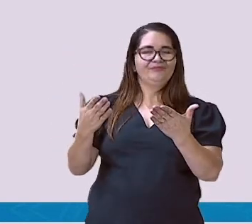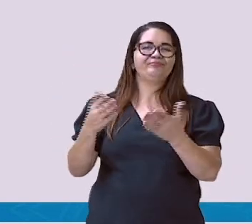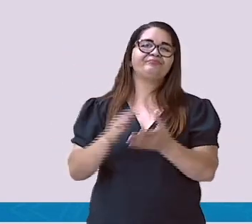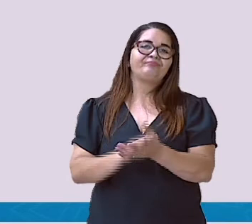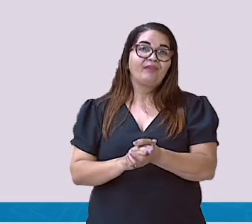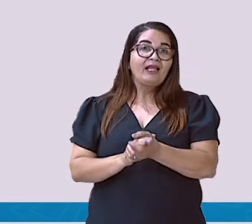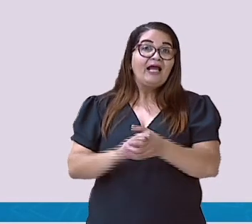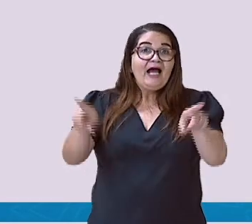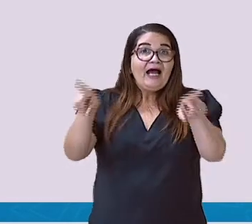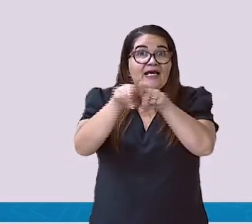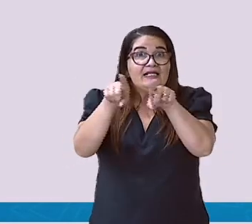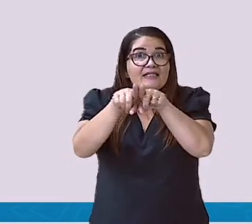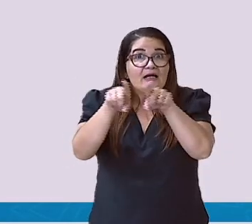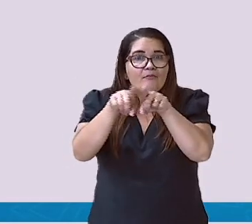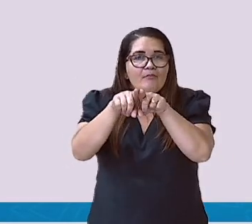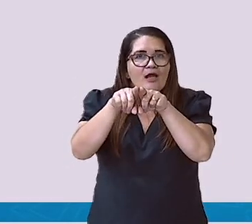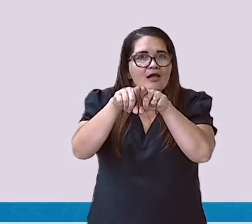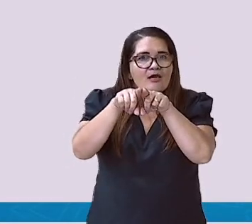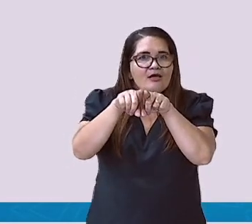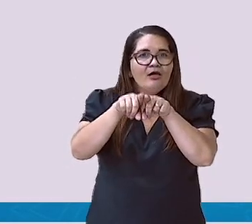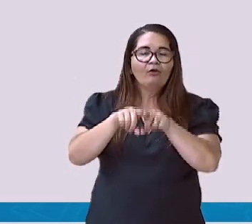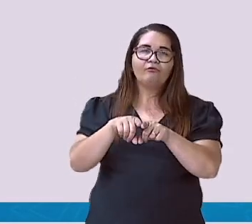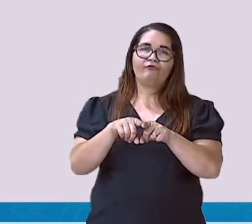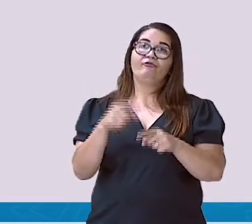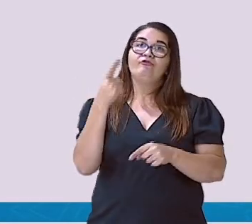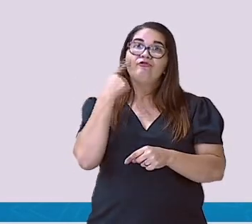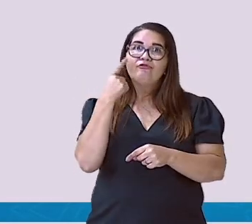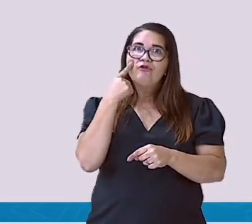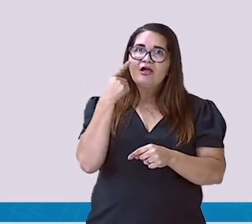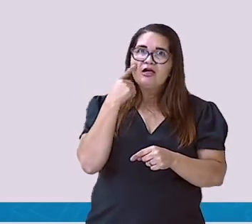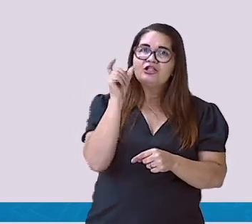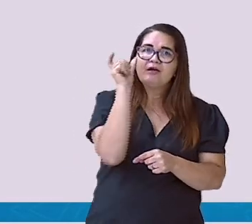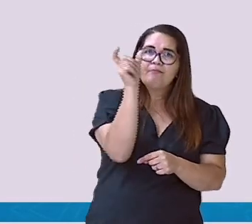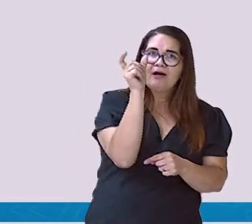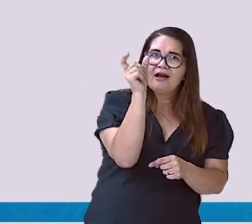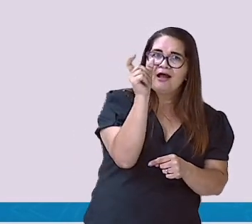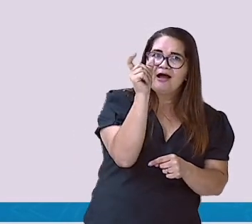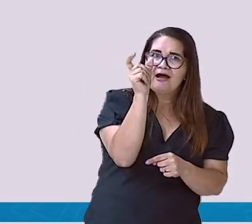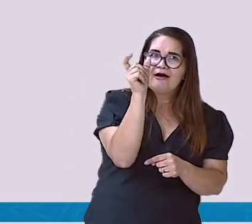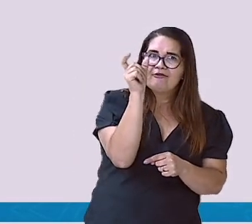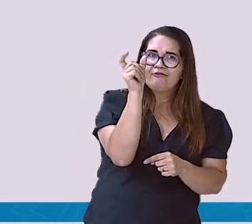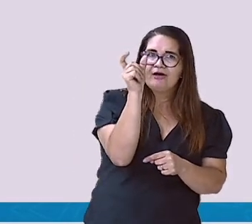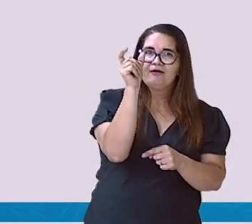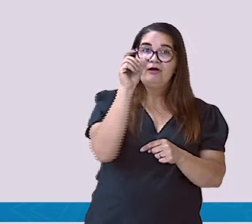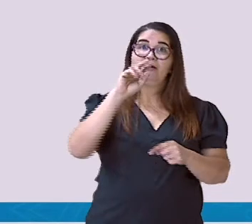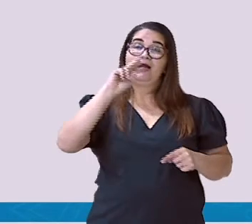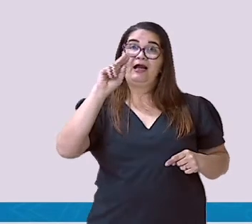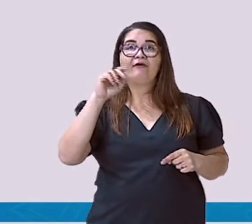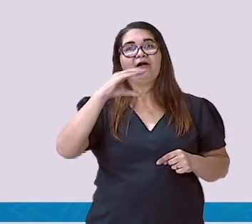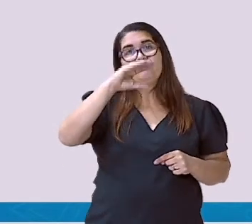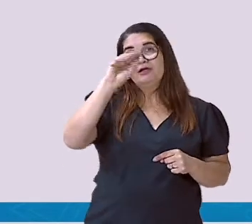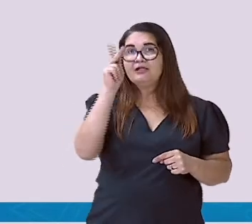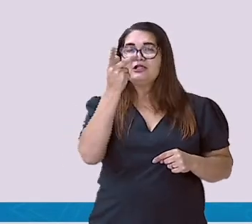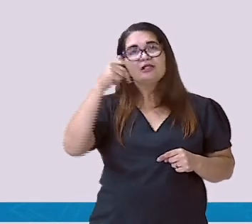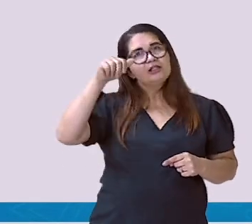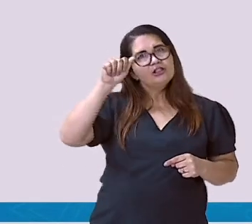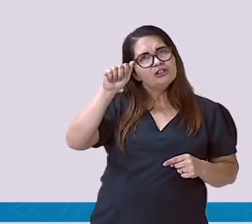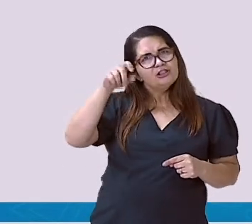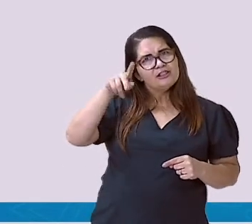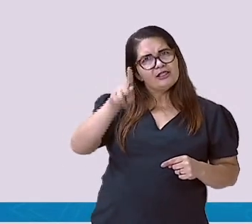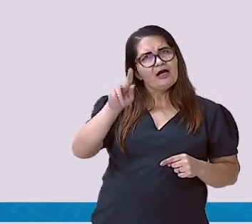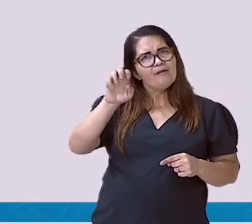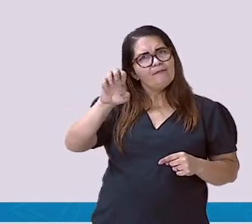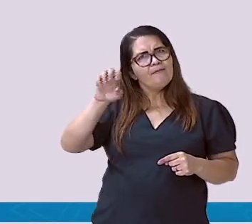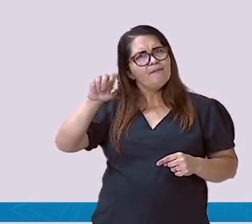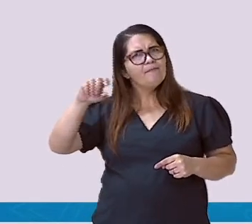temos a palavra chapéu, chapéu. Eu também tenho CH, então não será a mesma